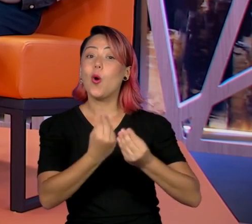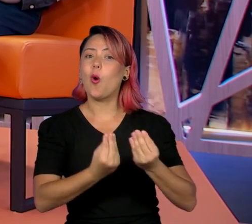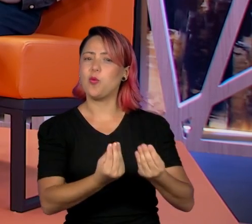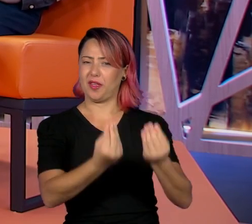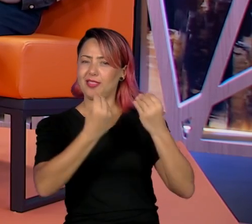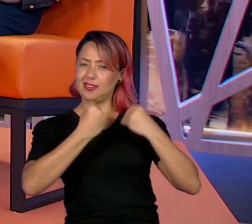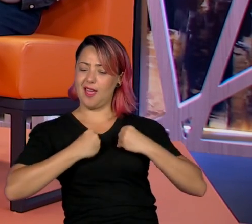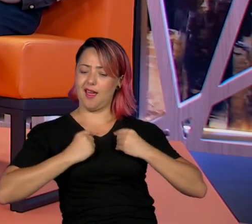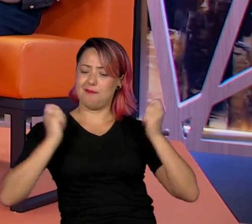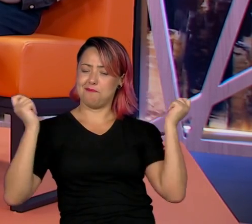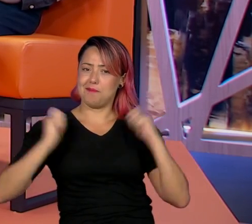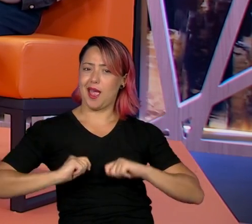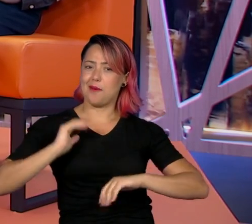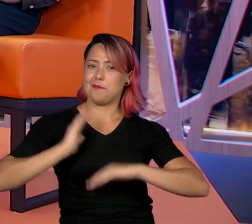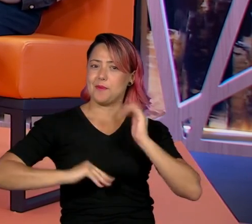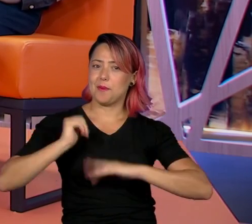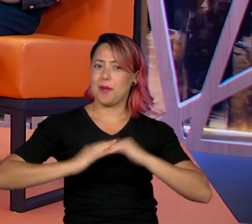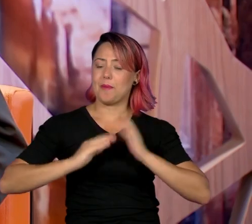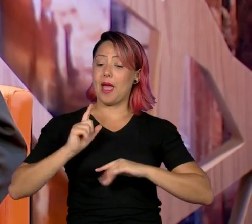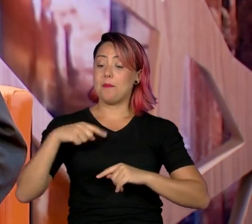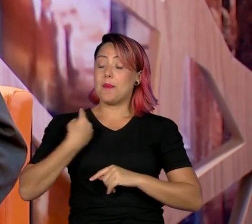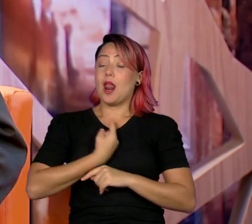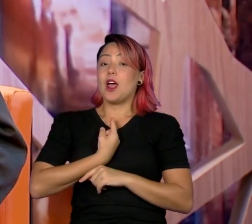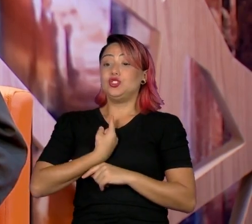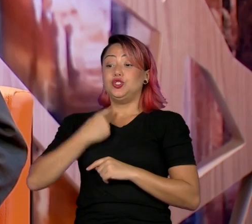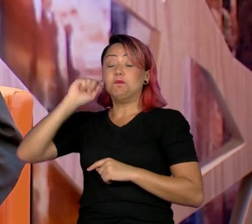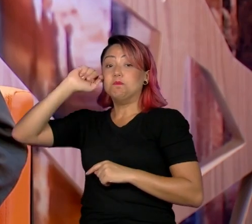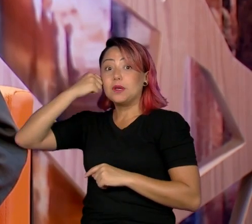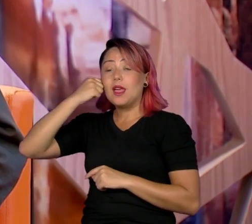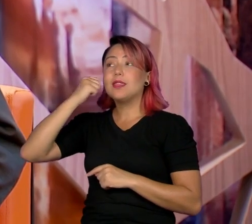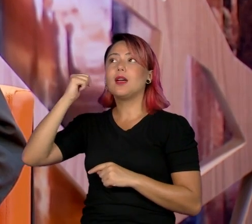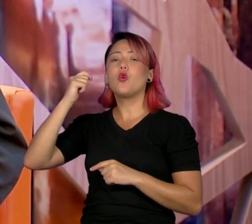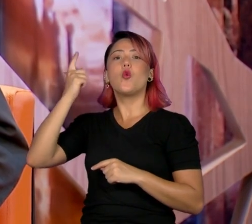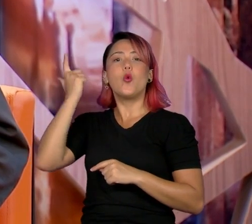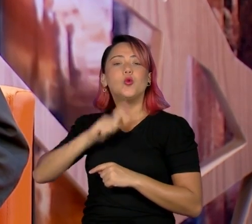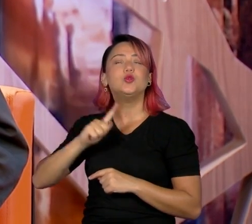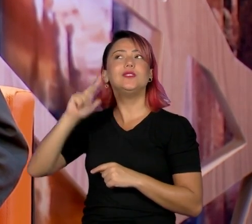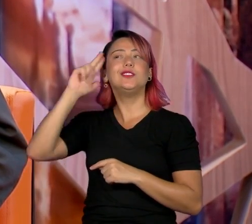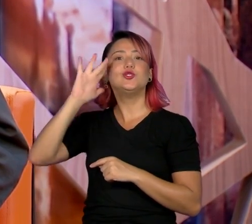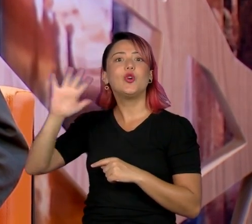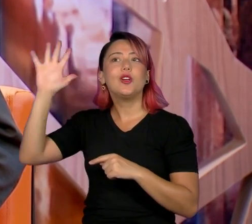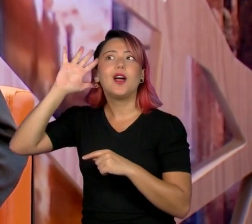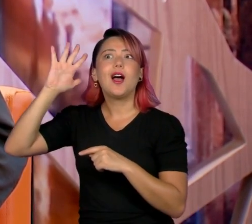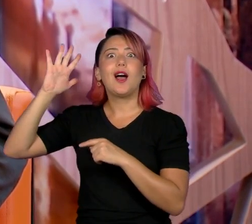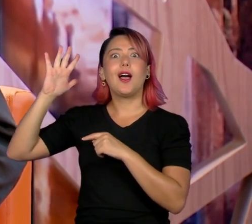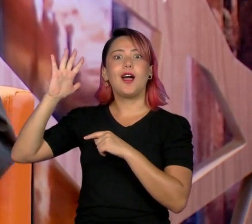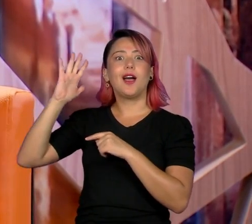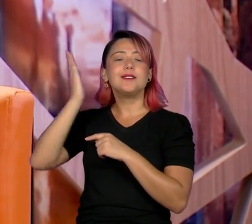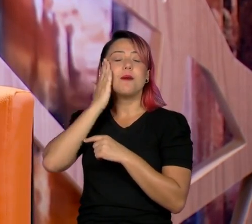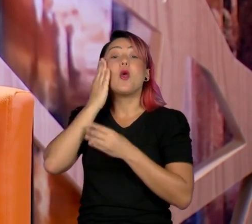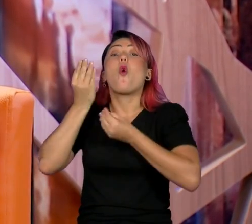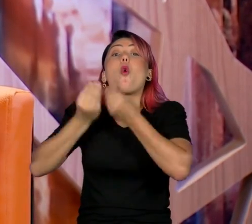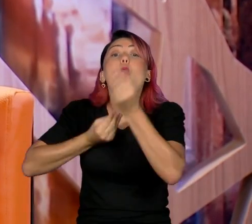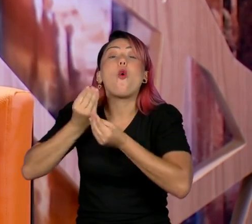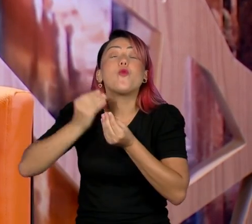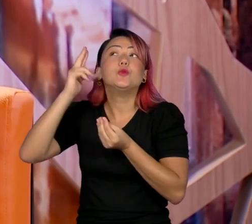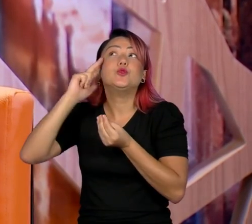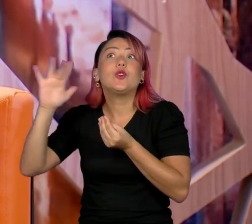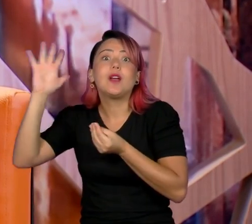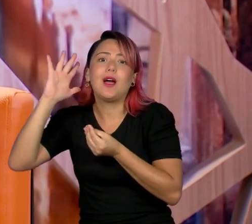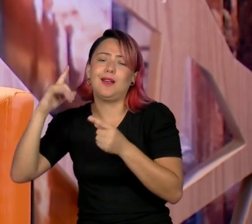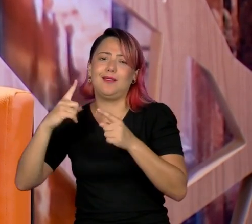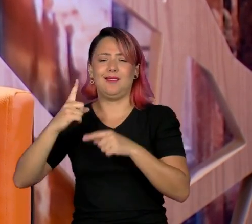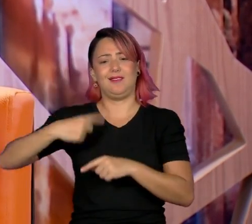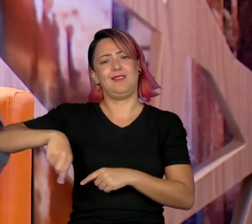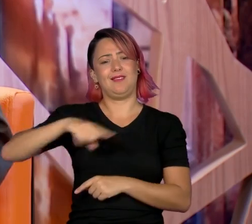também aprender a sonhar? Essas condições, elas são muito precárias, porque é um contexto absolutamente racista